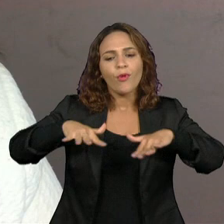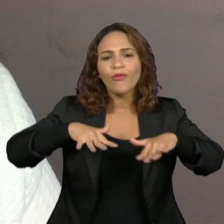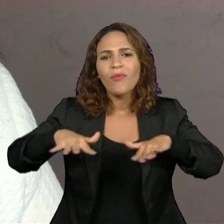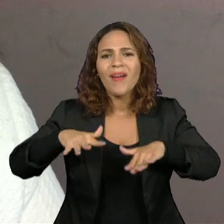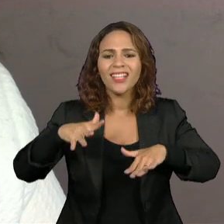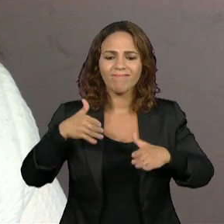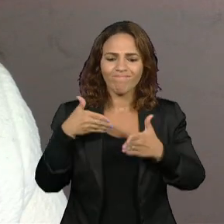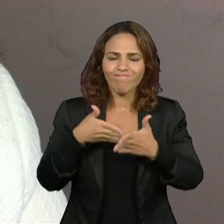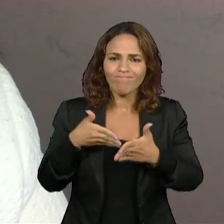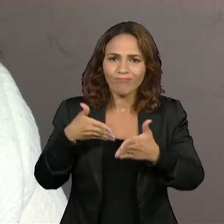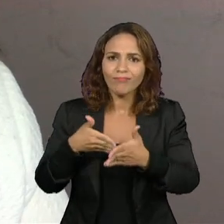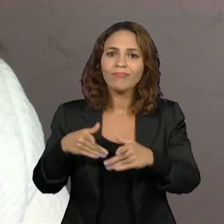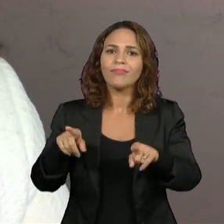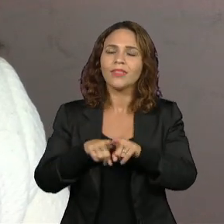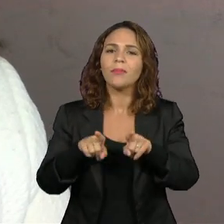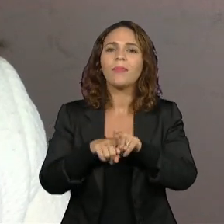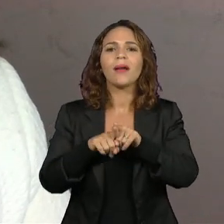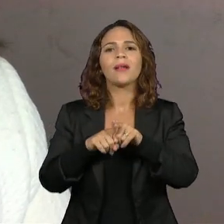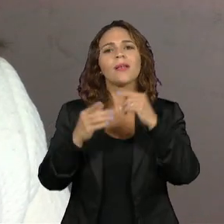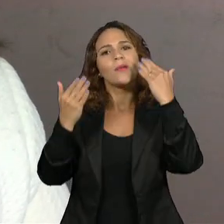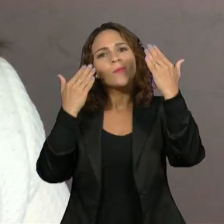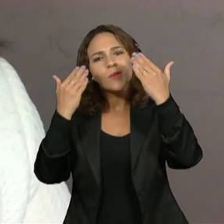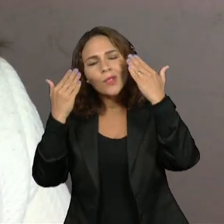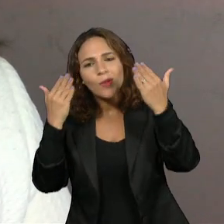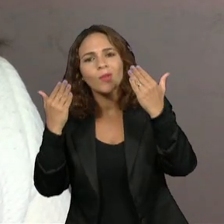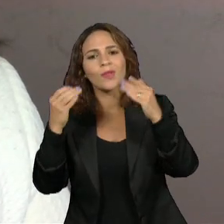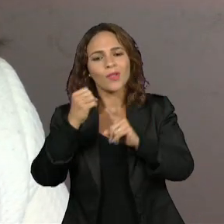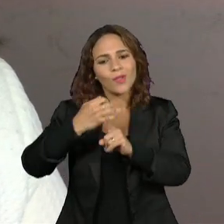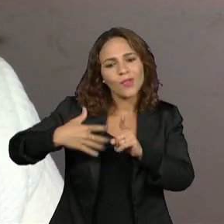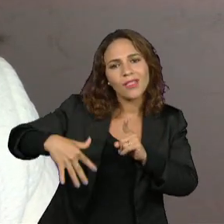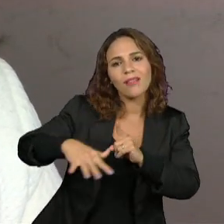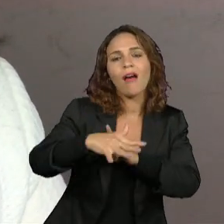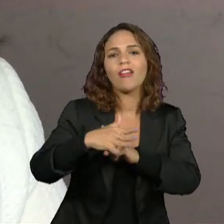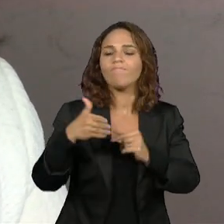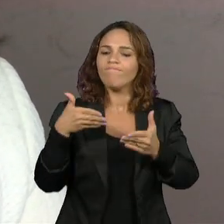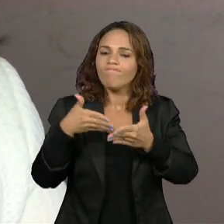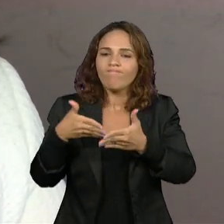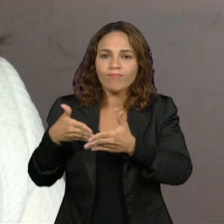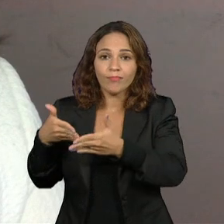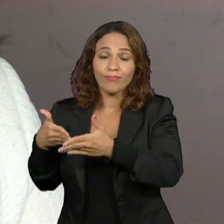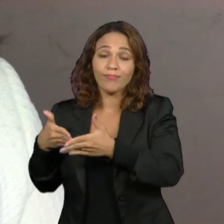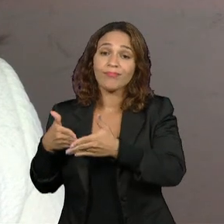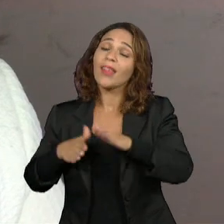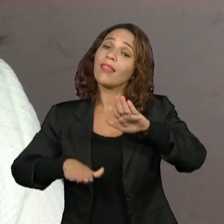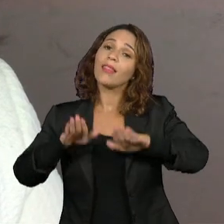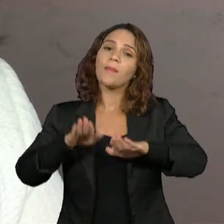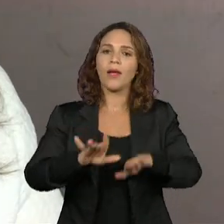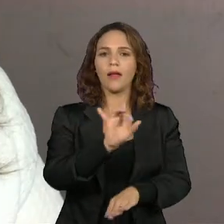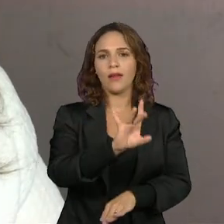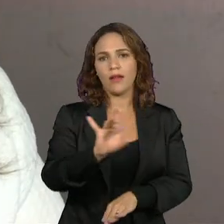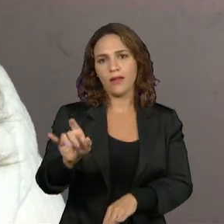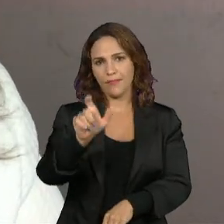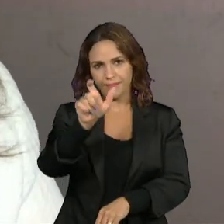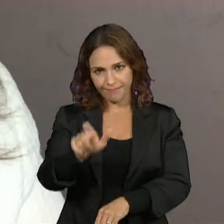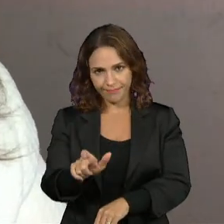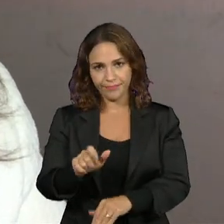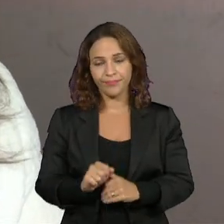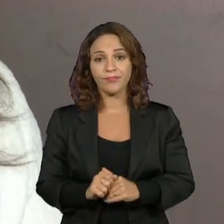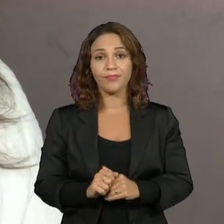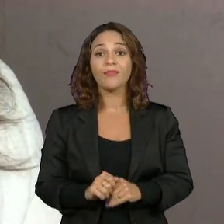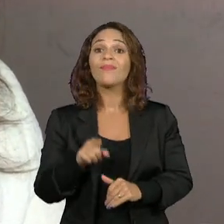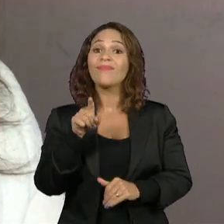complicações psicossociais, e isso vai variar de pessoa para pessoa. Essa pessoa não